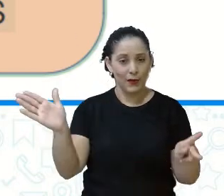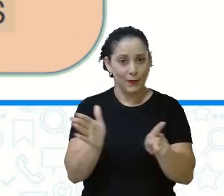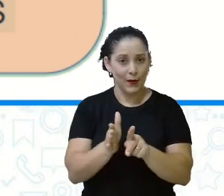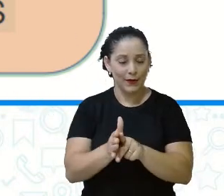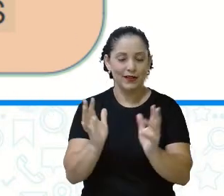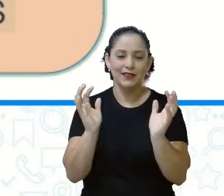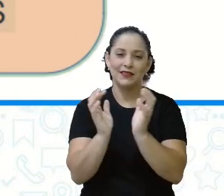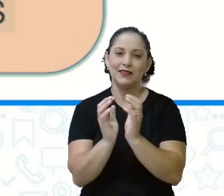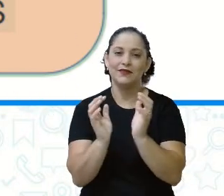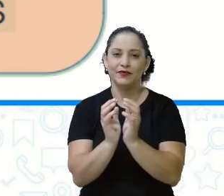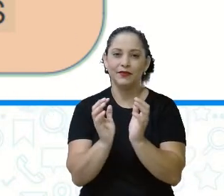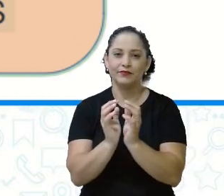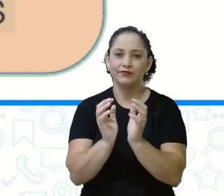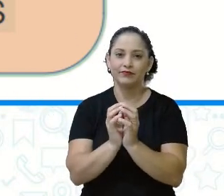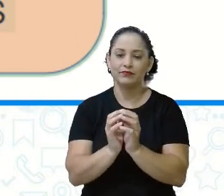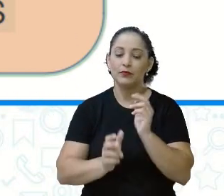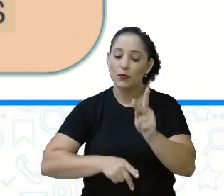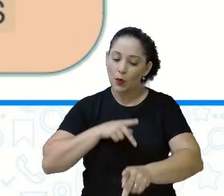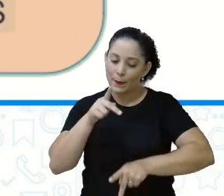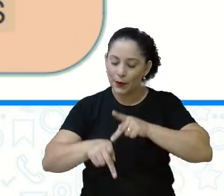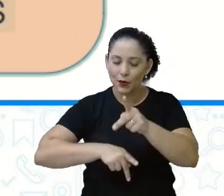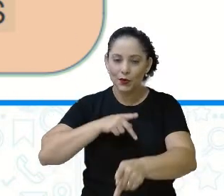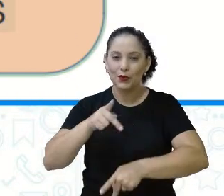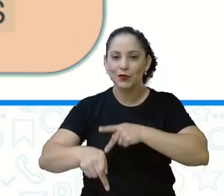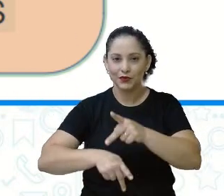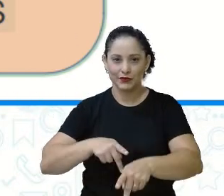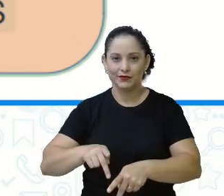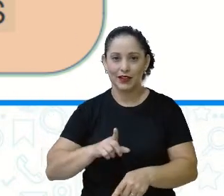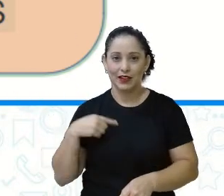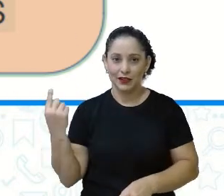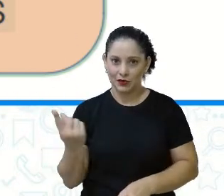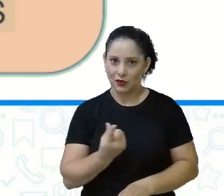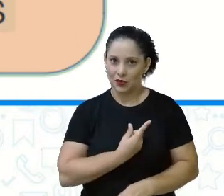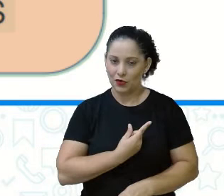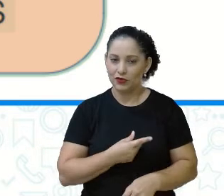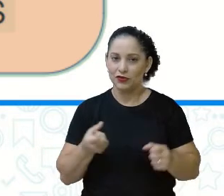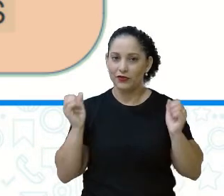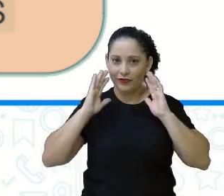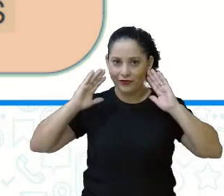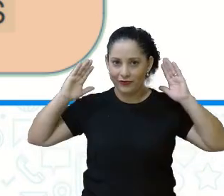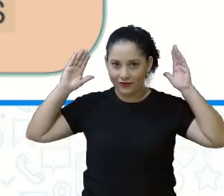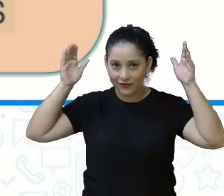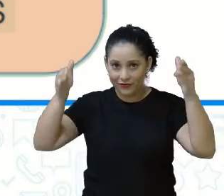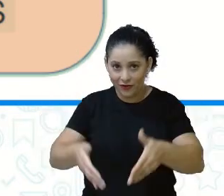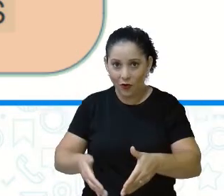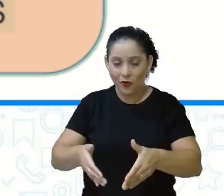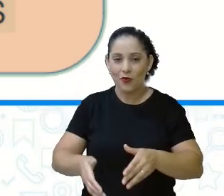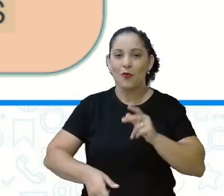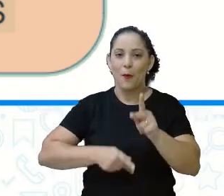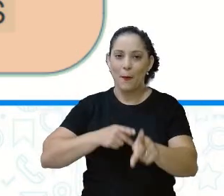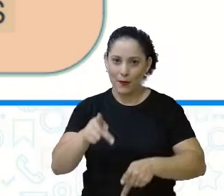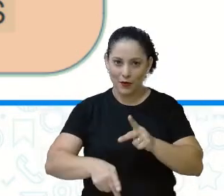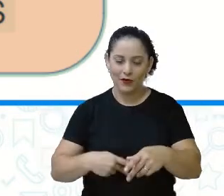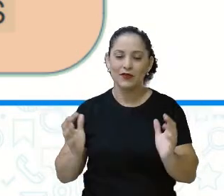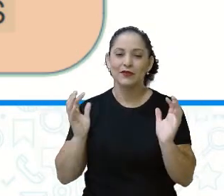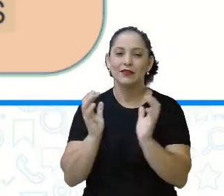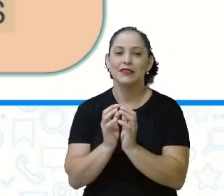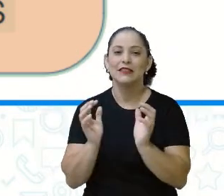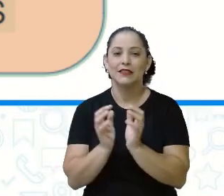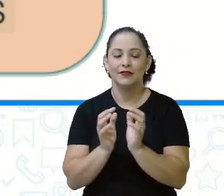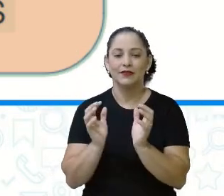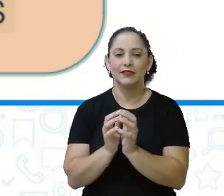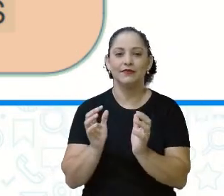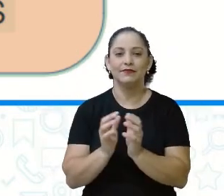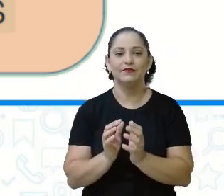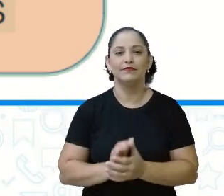dizer assim, a cultura de um povo. E nesse momento nós estamos falando especificamente de Recife. Então,